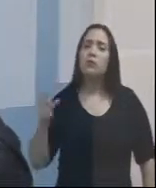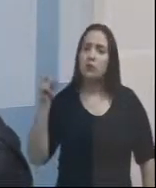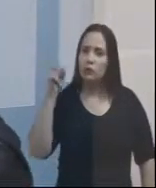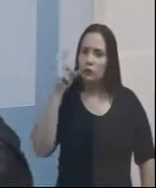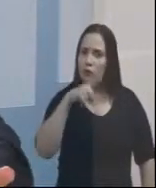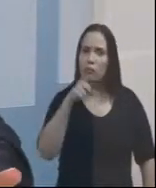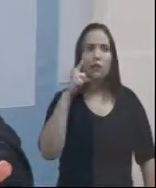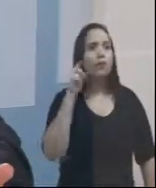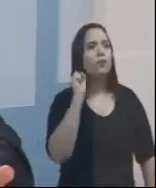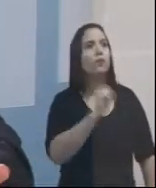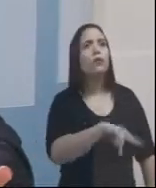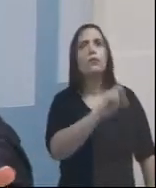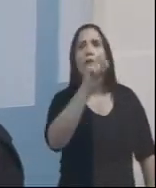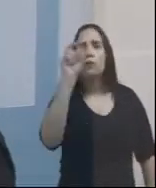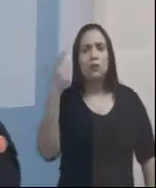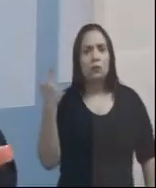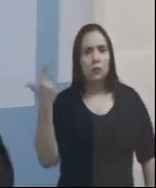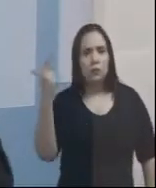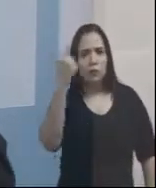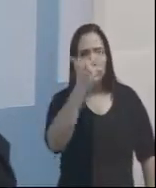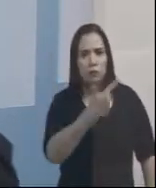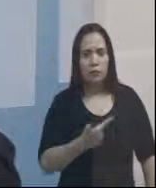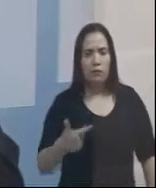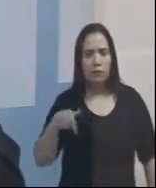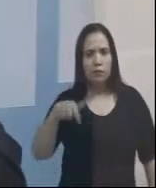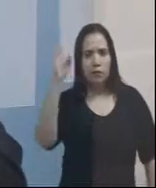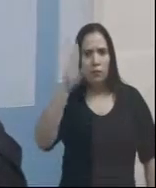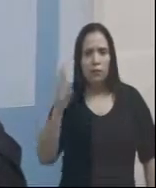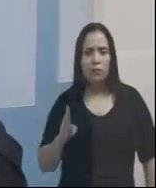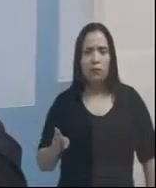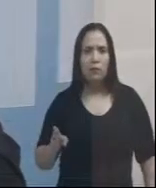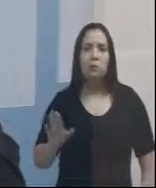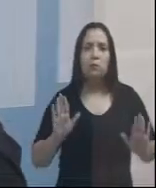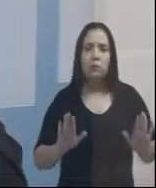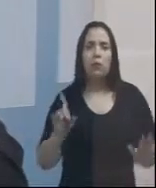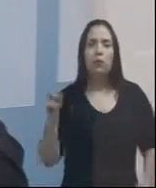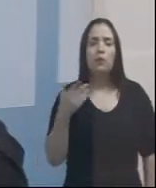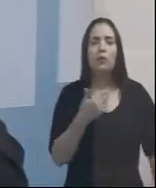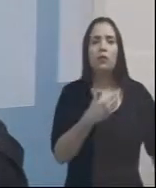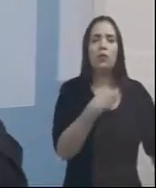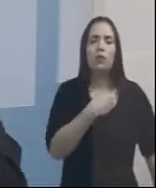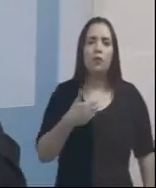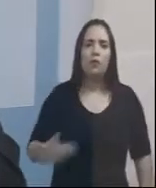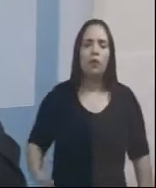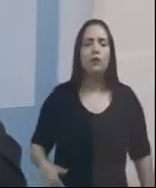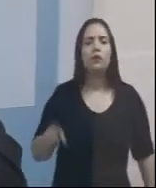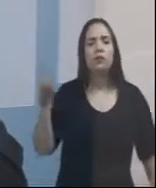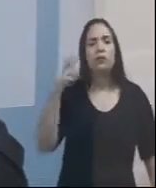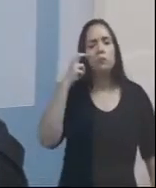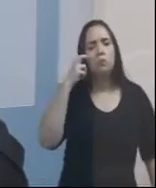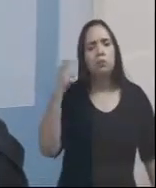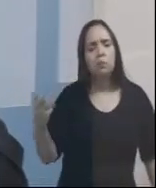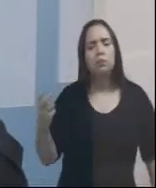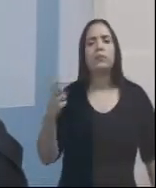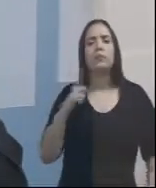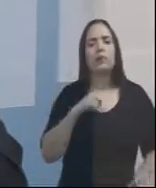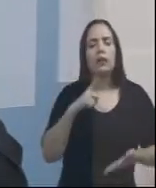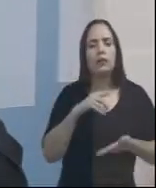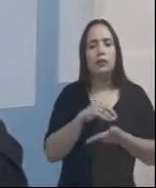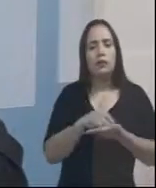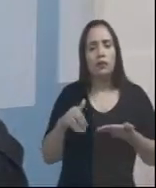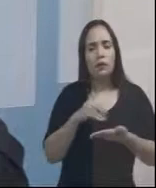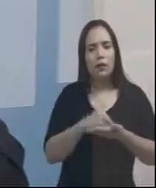difícil, é quase que impossível. Mas como o governador é um homem inteligente, tem um secretário de